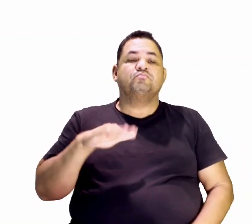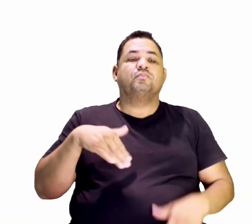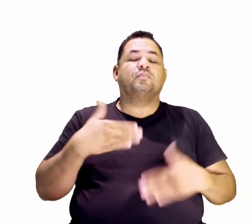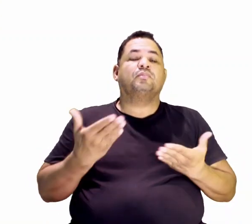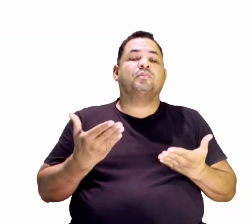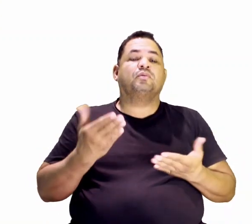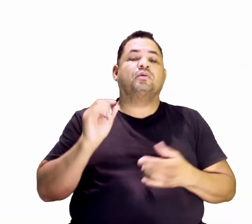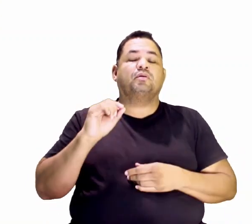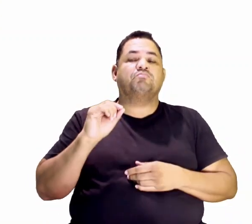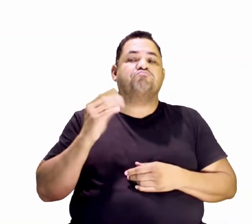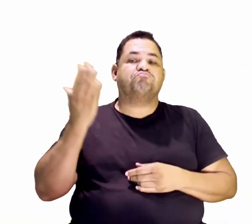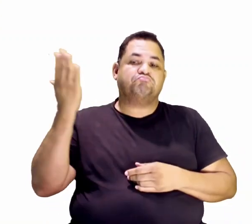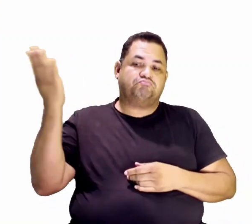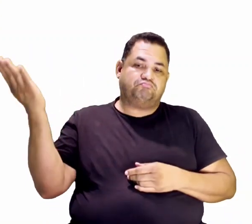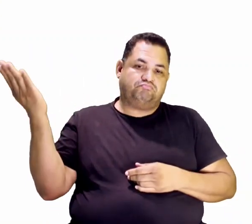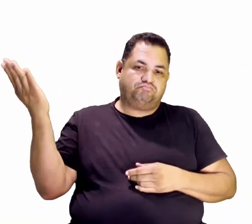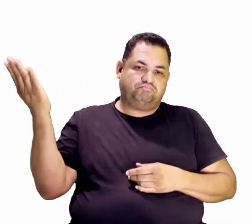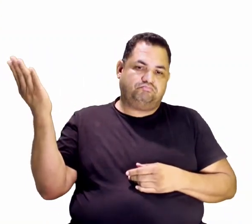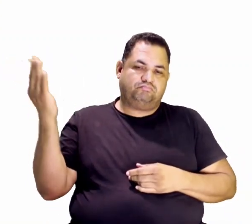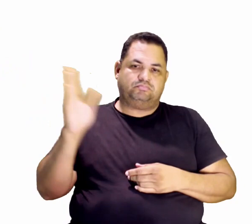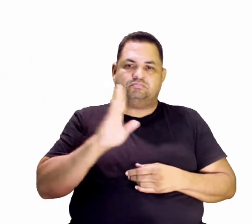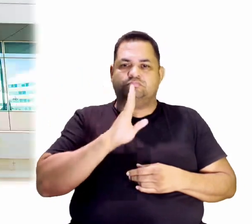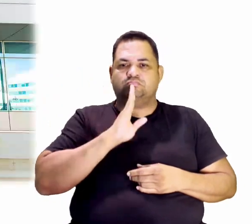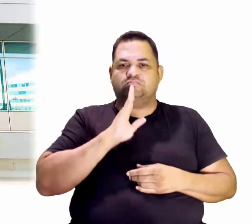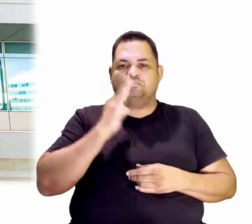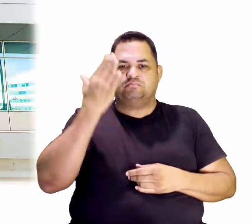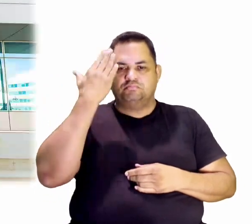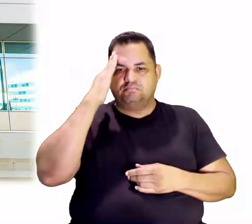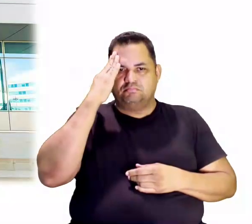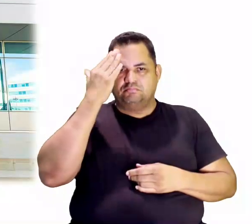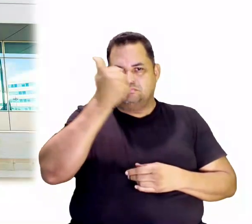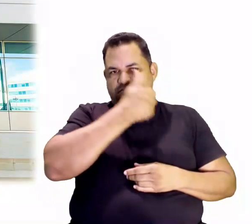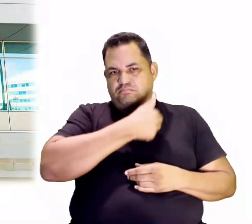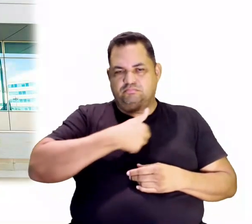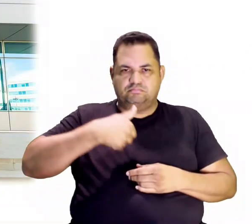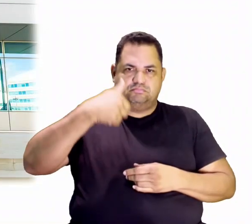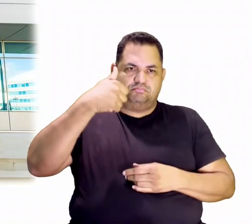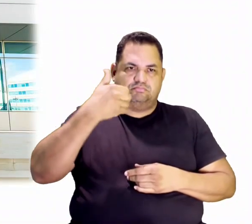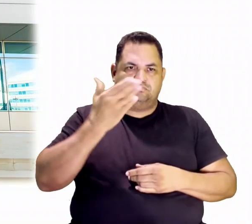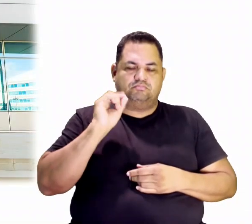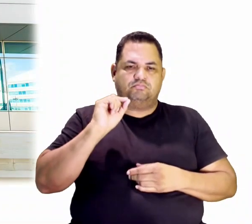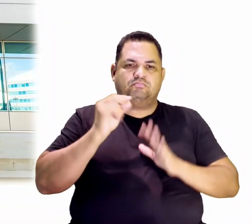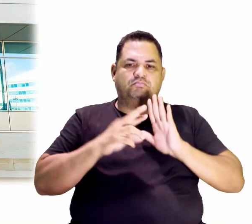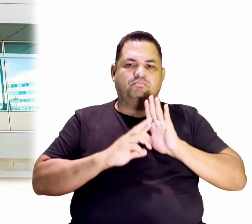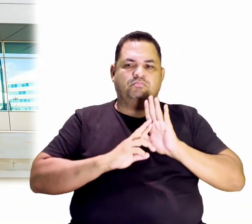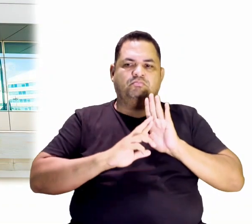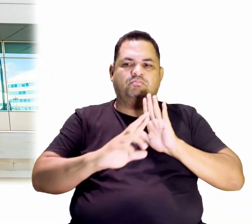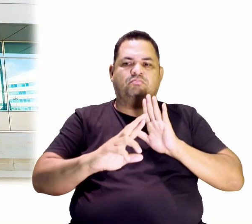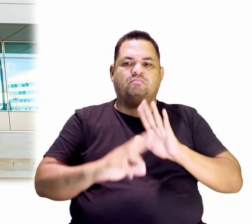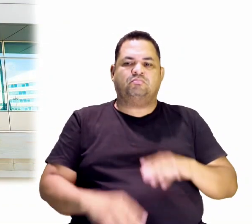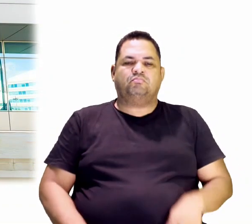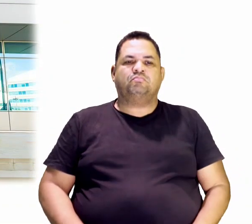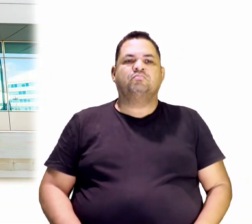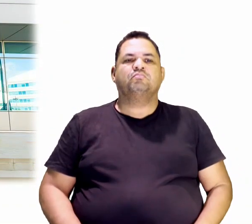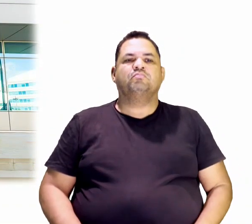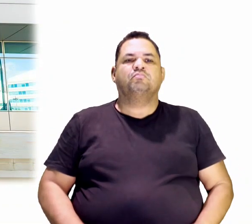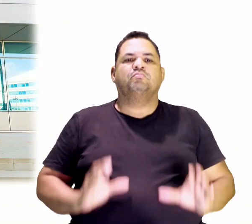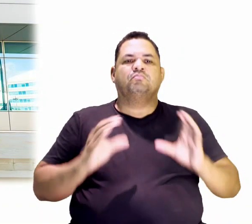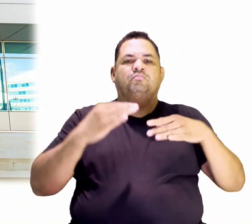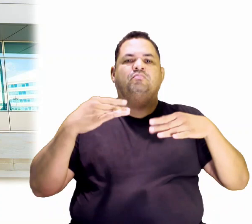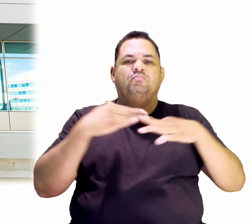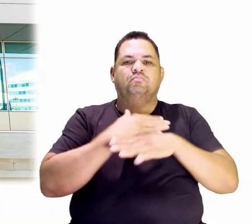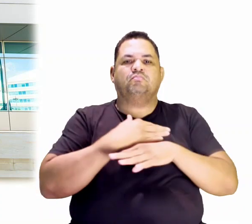essas tribos, né? Bora conhecer, bora entender o que elas representam? Então, essas tribos urbanas, ela vem aí de